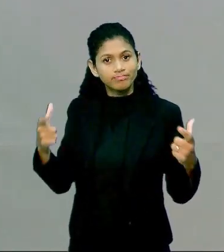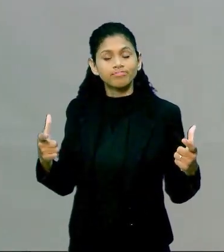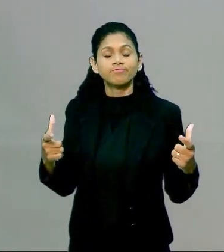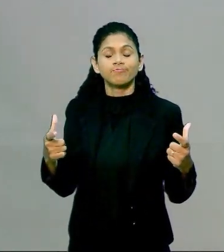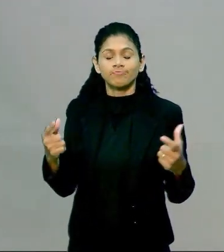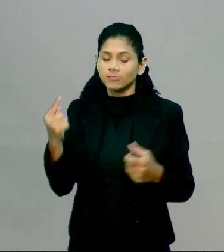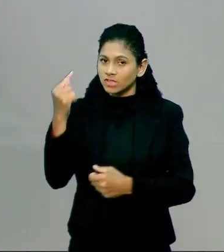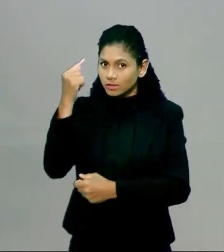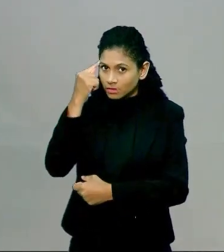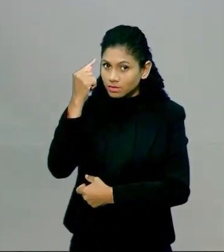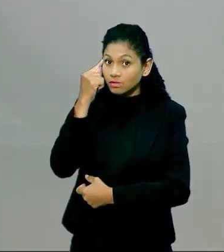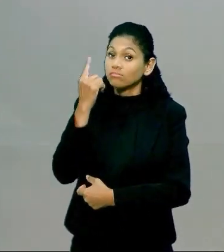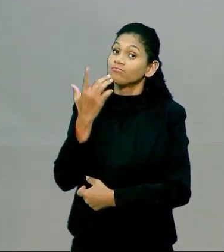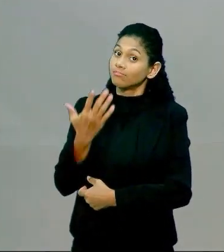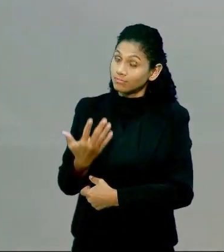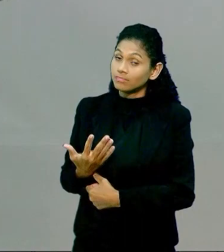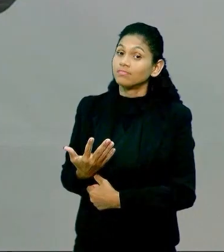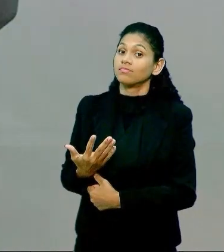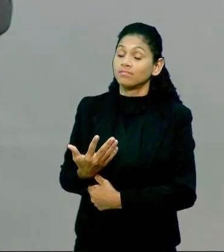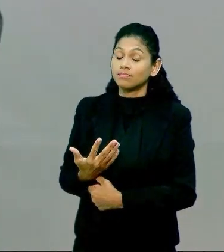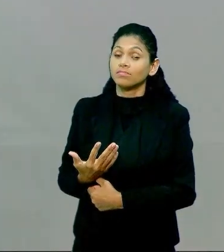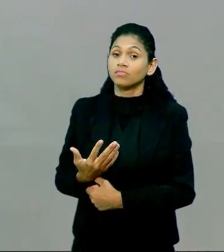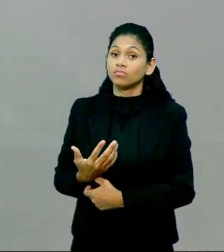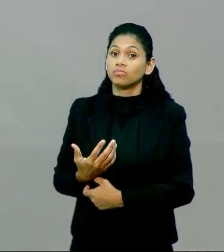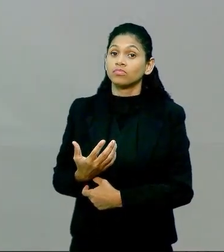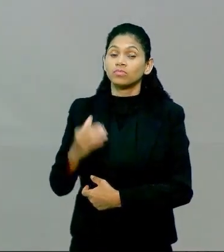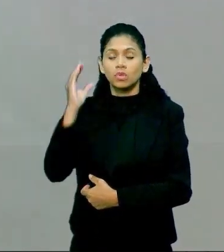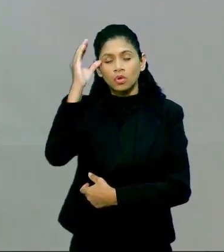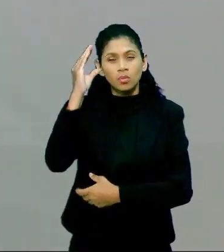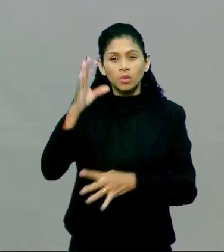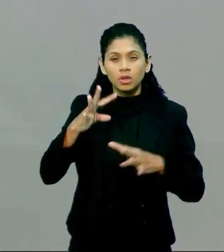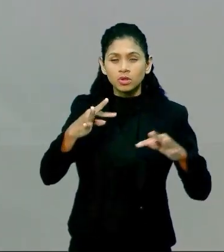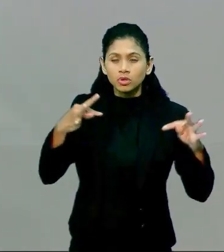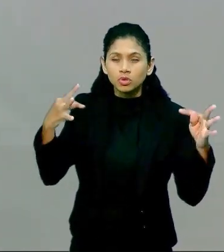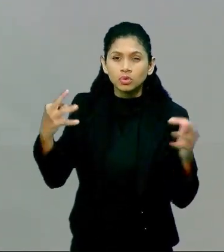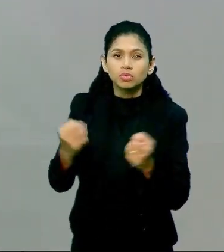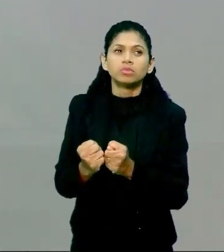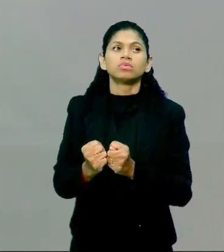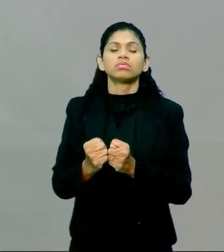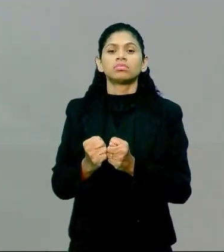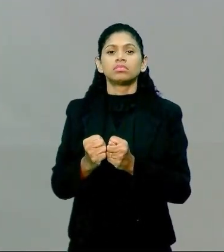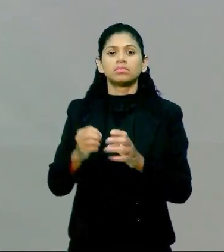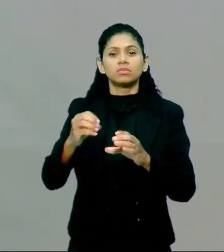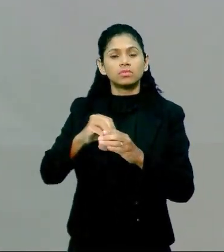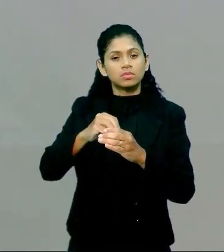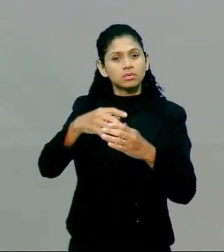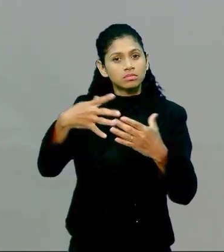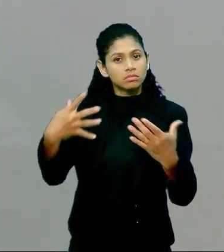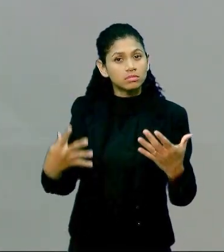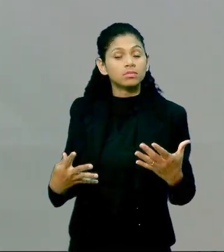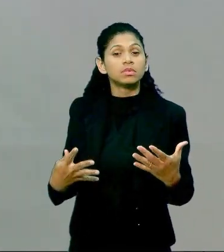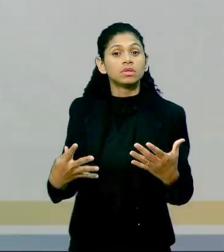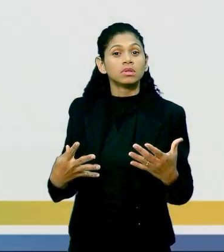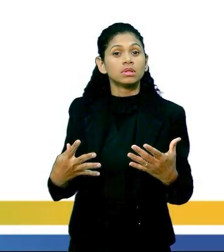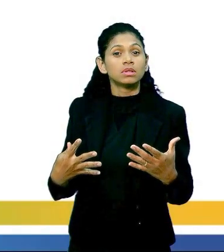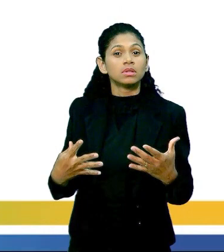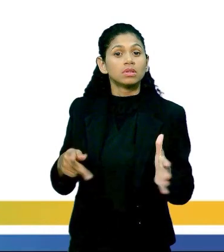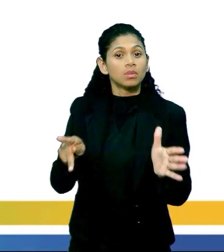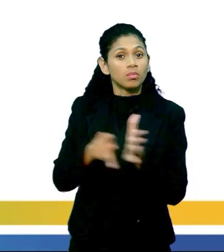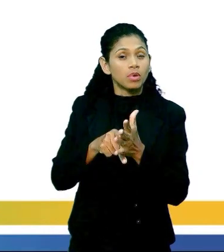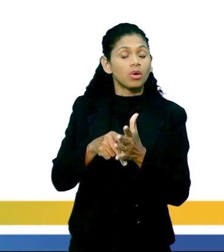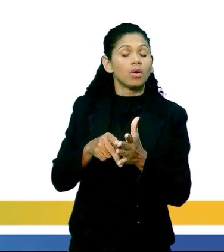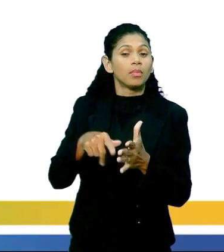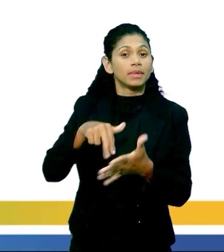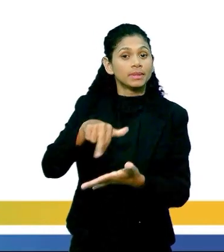gente imagina. Então, compreendido tudo isso do aspecto da dança, a gente faz o quê? Faz